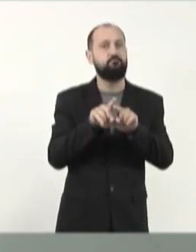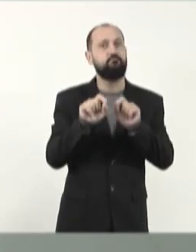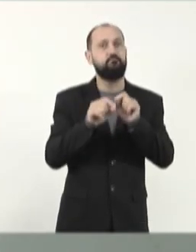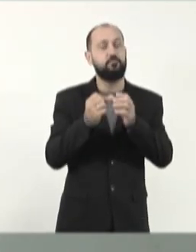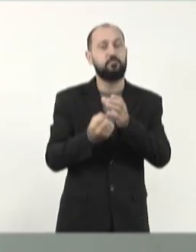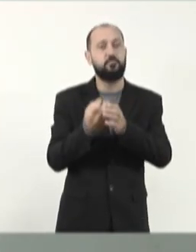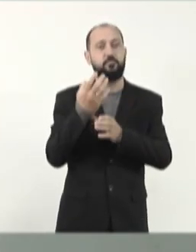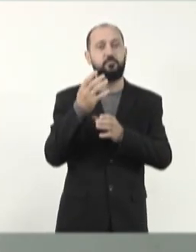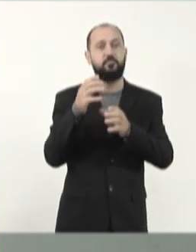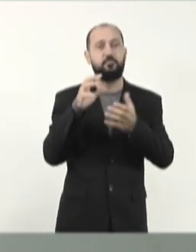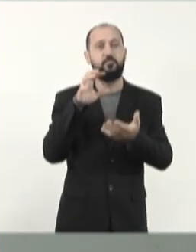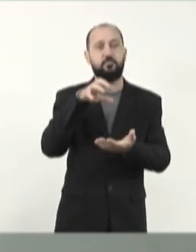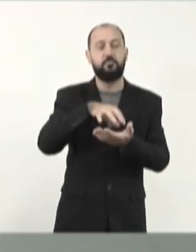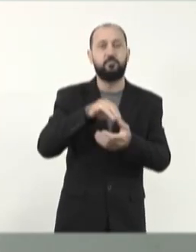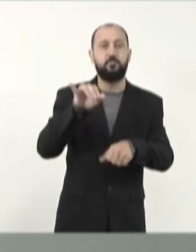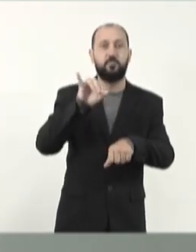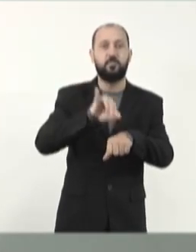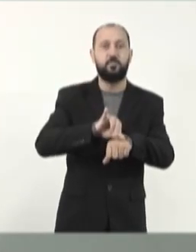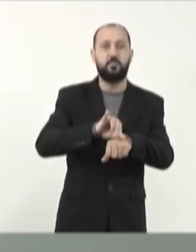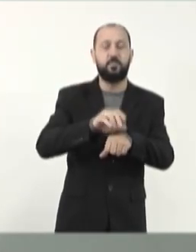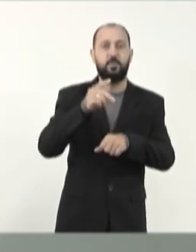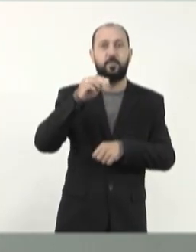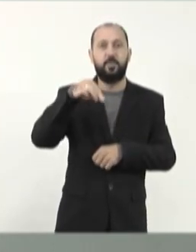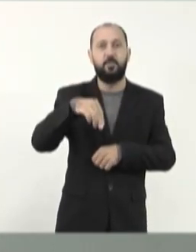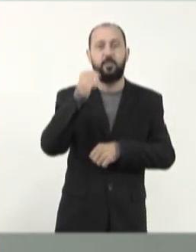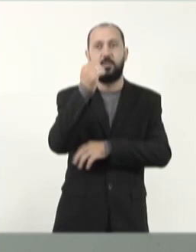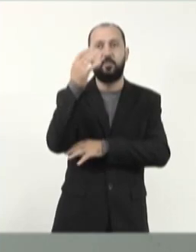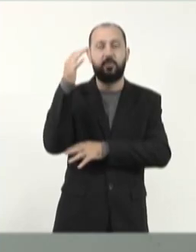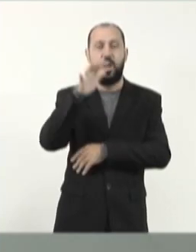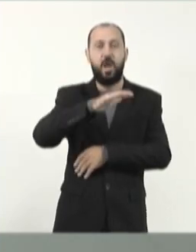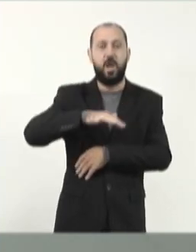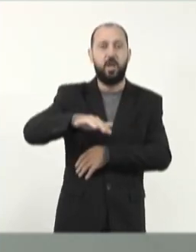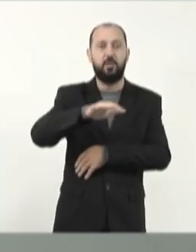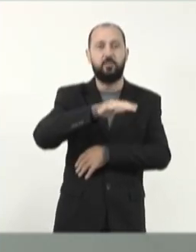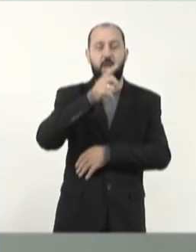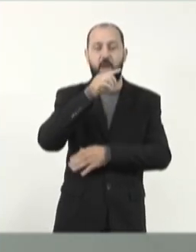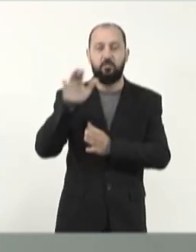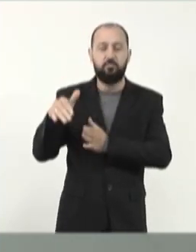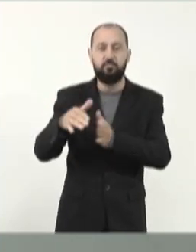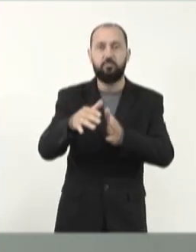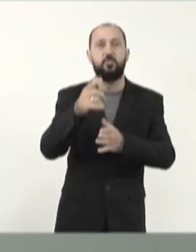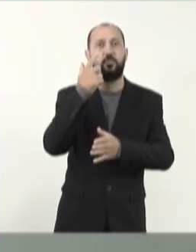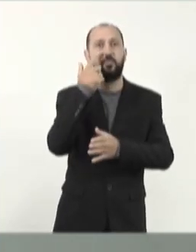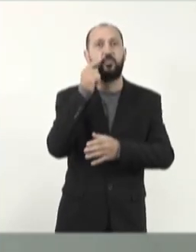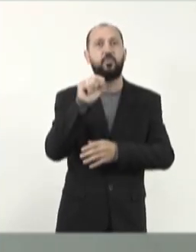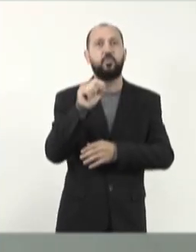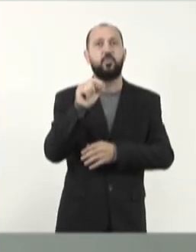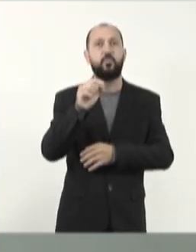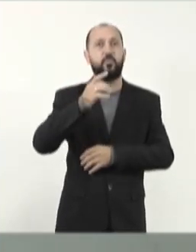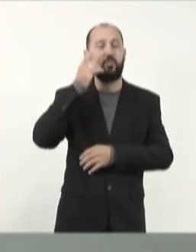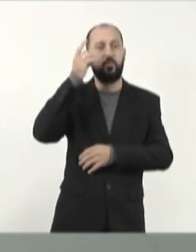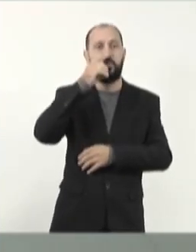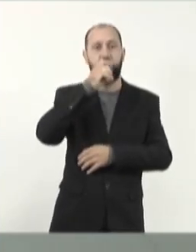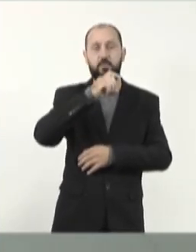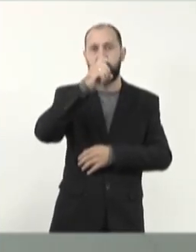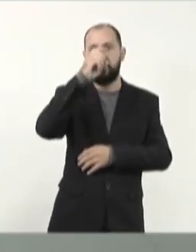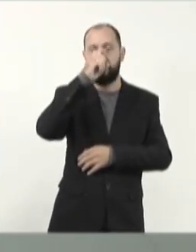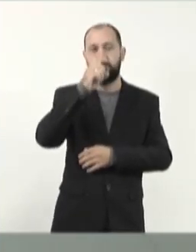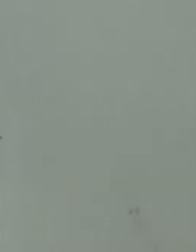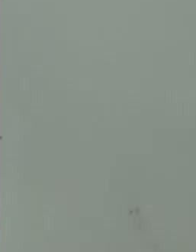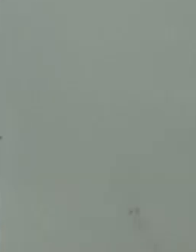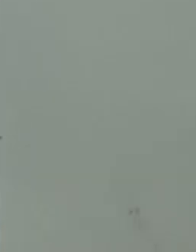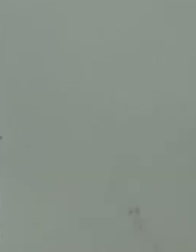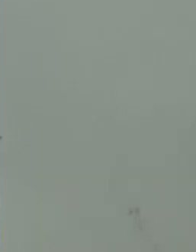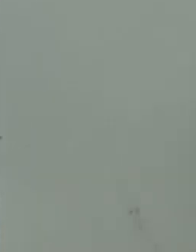a criação de uma unidade da Polícia Militar Ambiental lá na região da Foz do Apa. Vamos ouvir então a fala do deputado Zeca do PT.